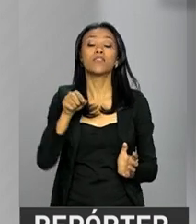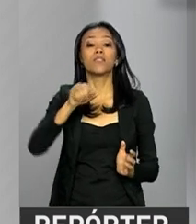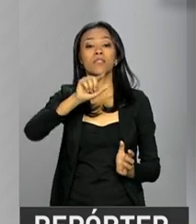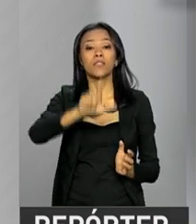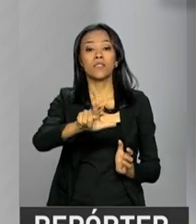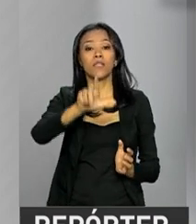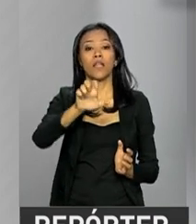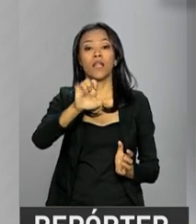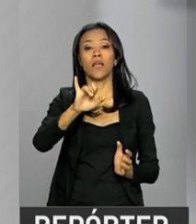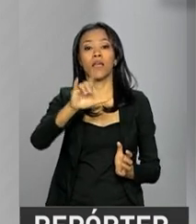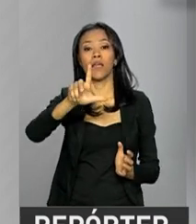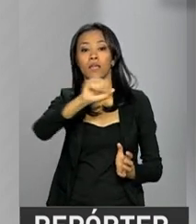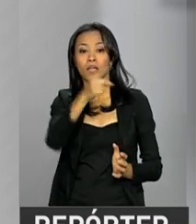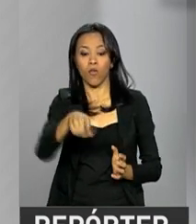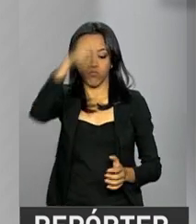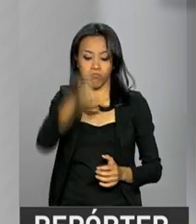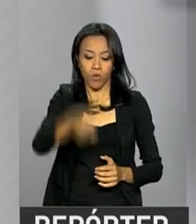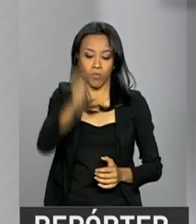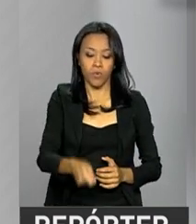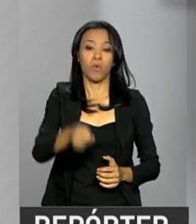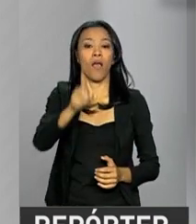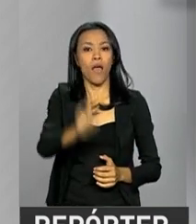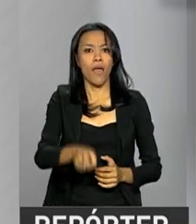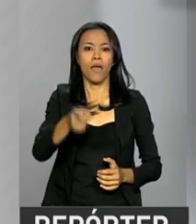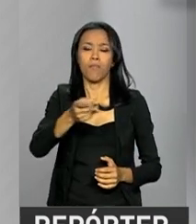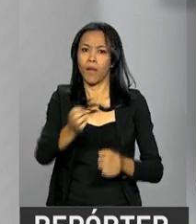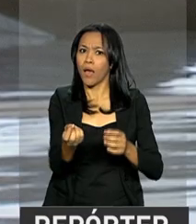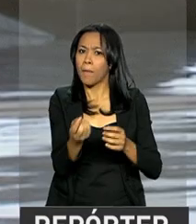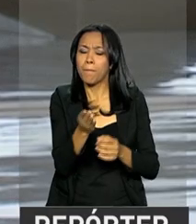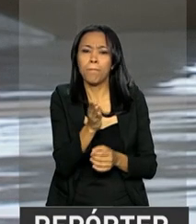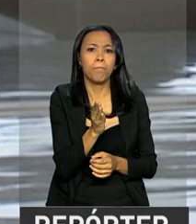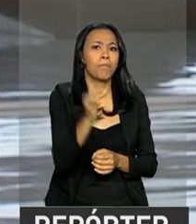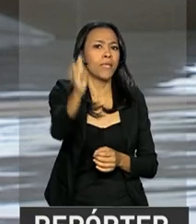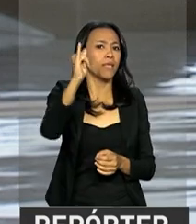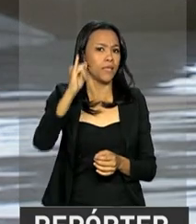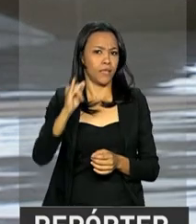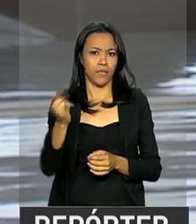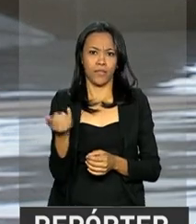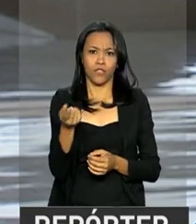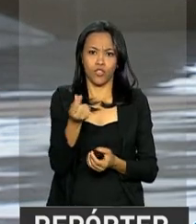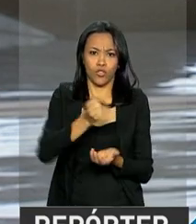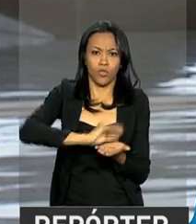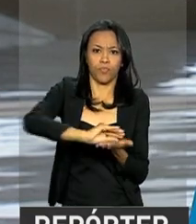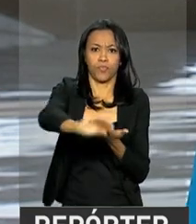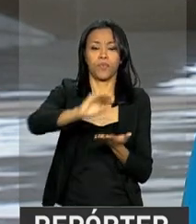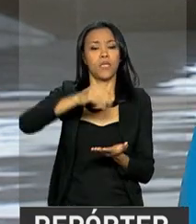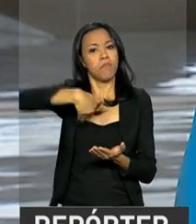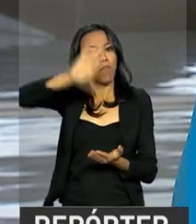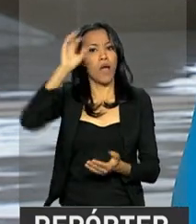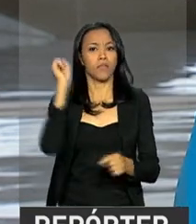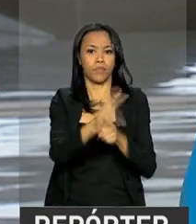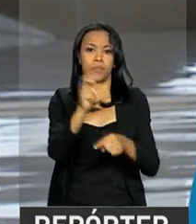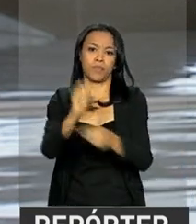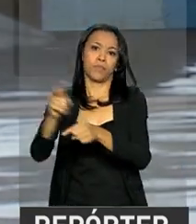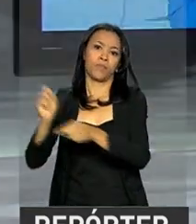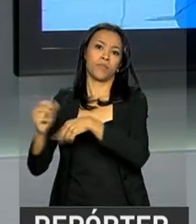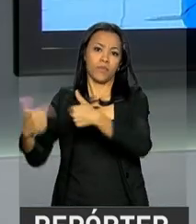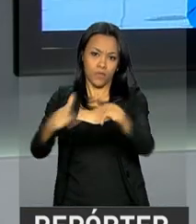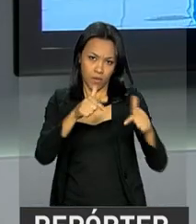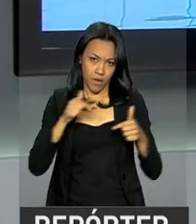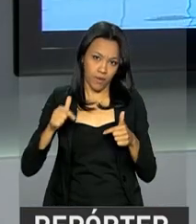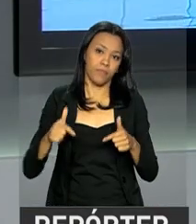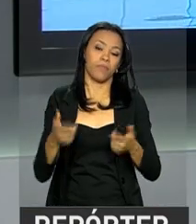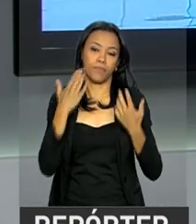uma oportunidade para gerar bilhões de investimentos e criar mais empregos. Carolina. Obrigada,